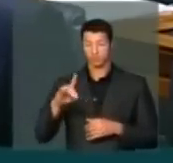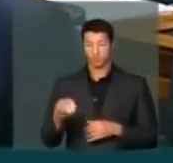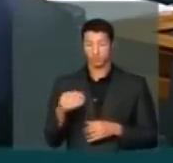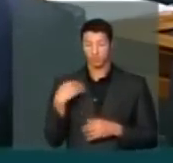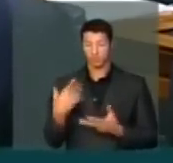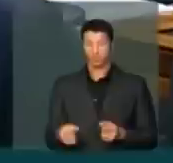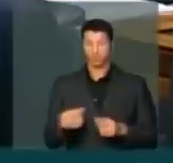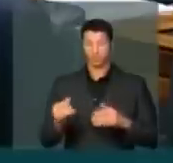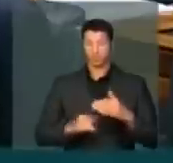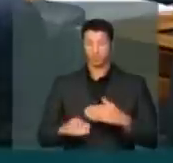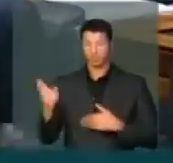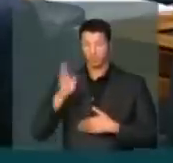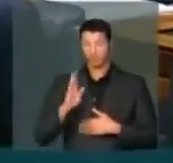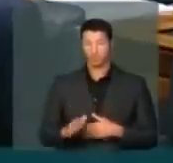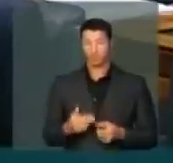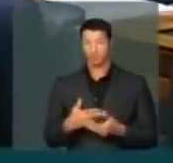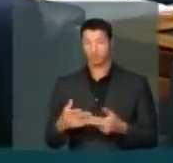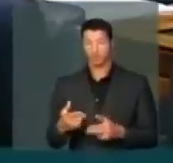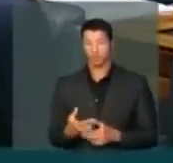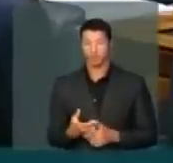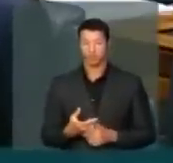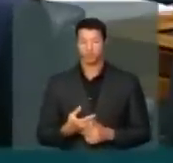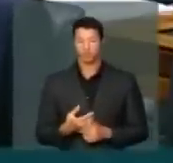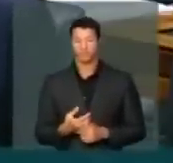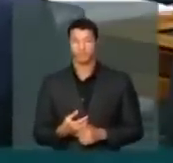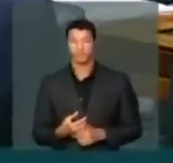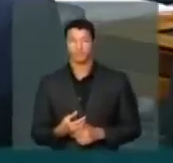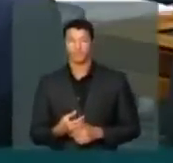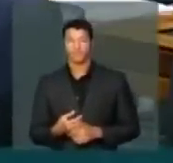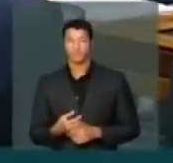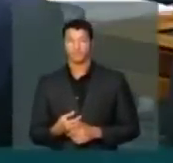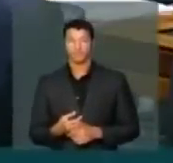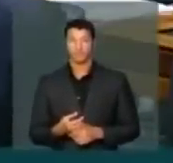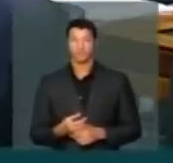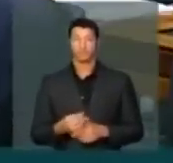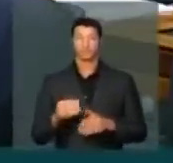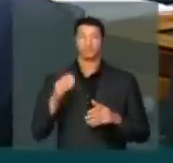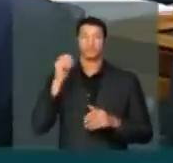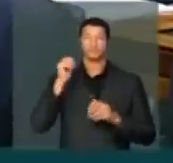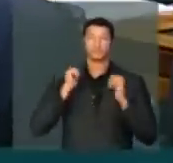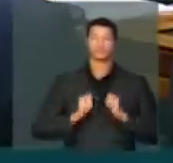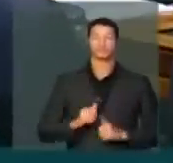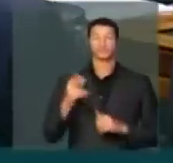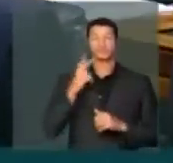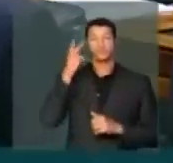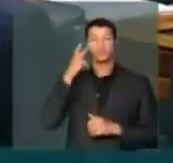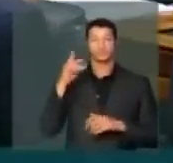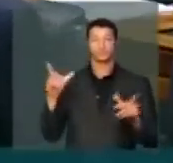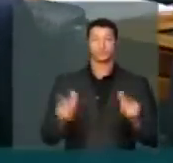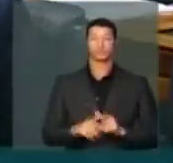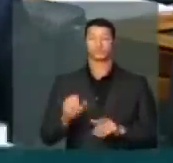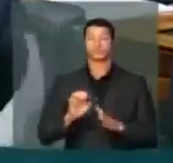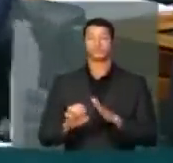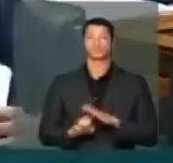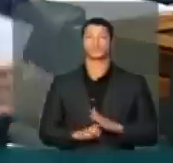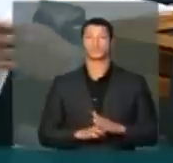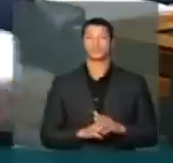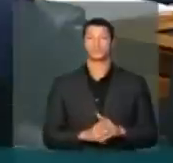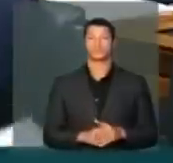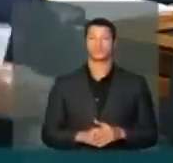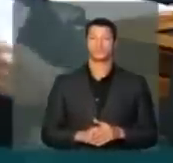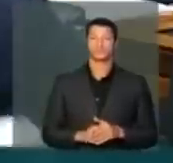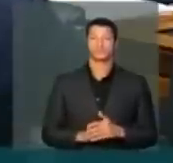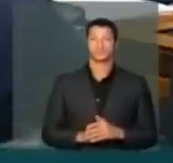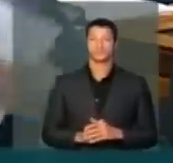vamos instituir no Brasil algo que está em todo canto do mundo, que é a possibilidade de uma espécie de bolsa de valores para pequena e microempresa. Mas o